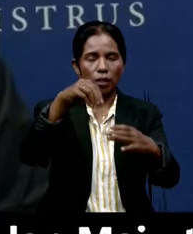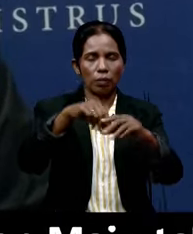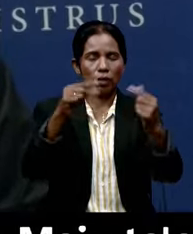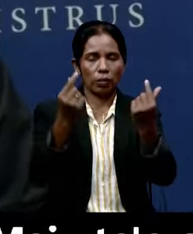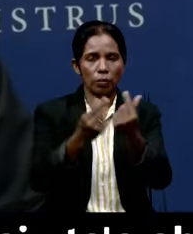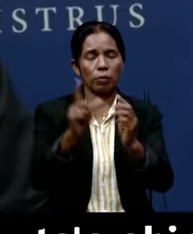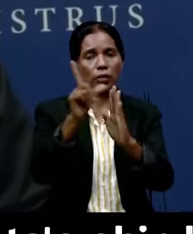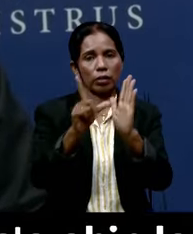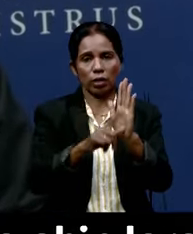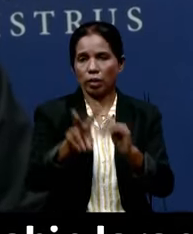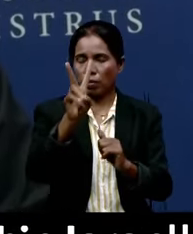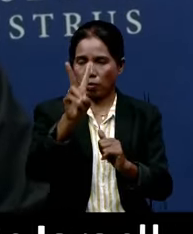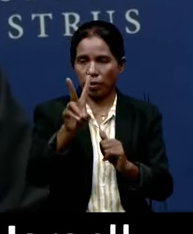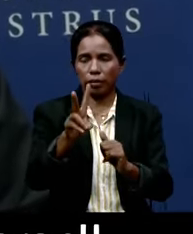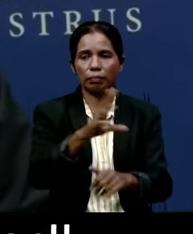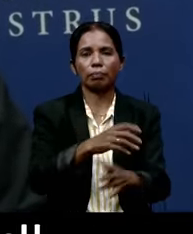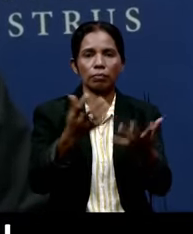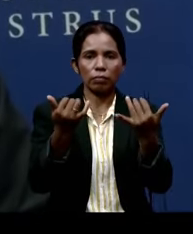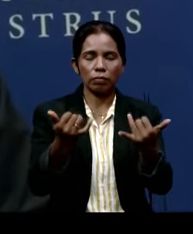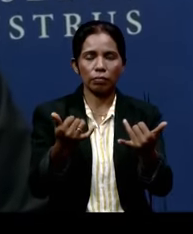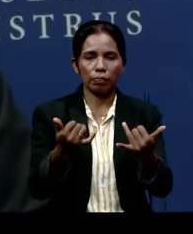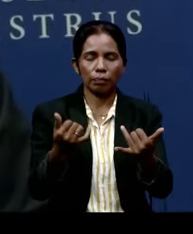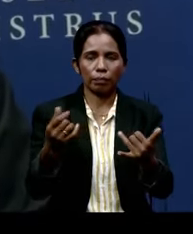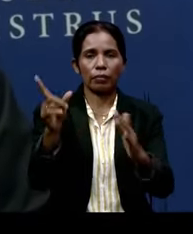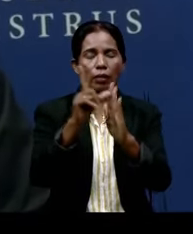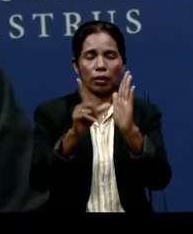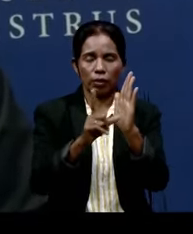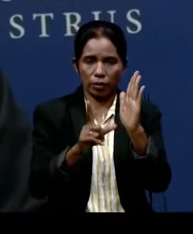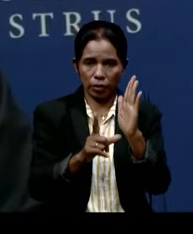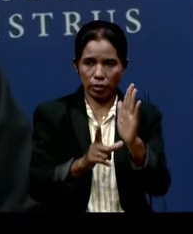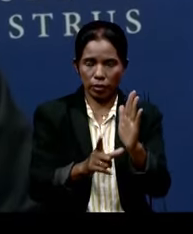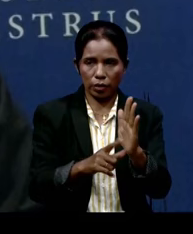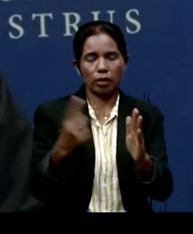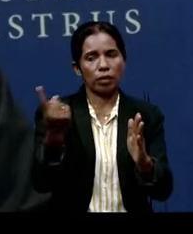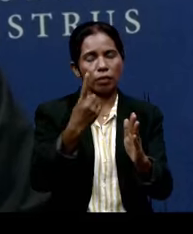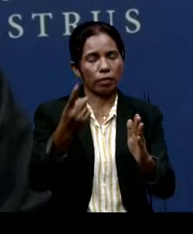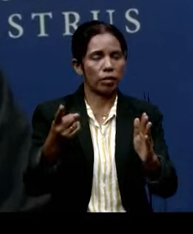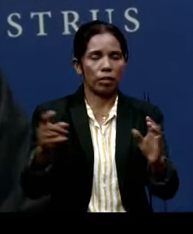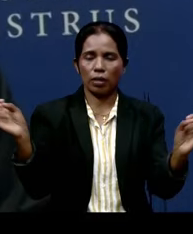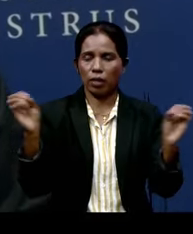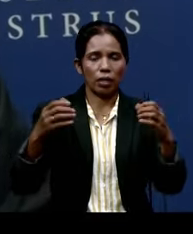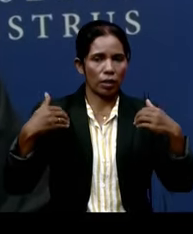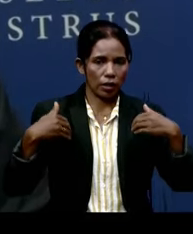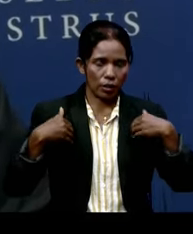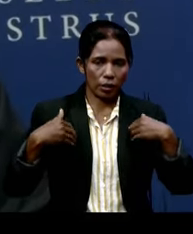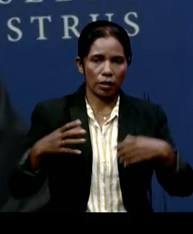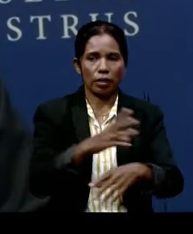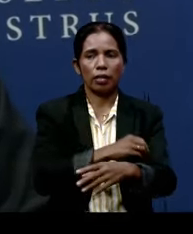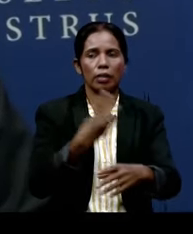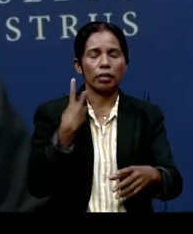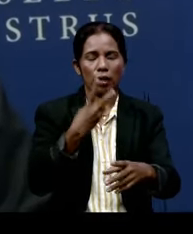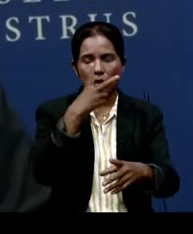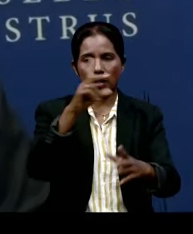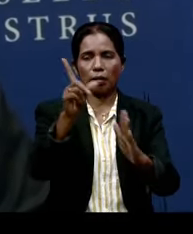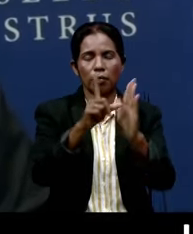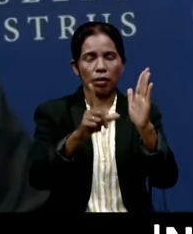Enrua, correspondência segundo, único lista, mas na fatin lei andamento, então ita avança toda alteração da lei